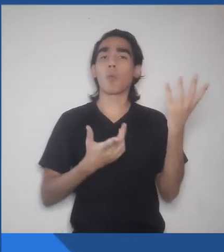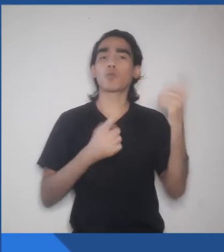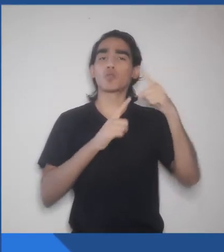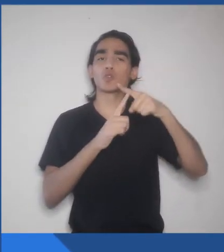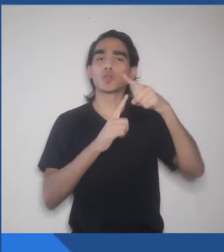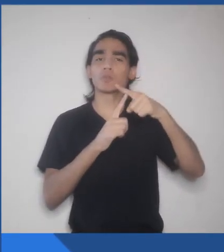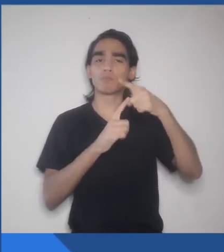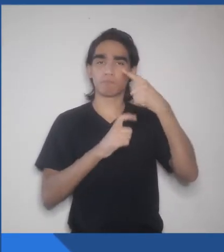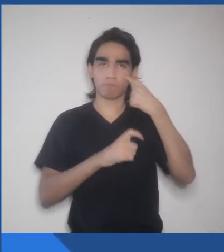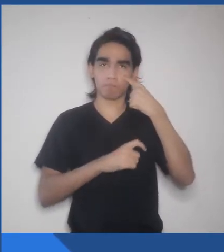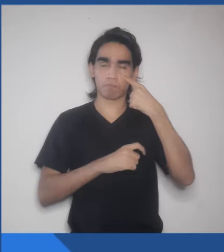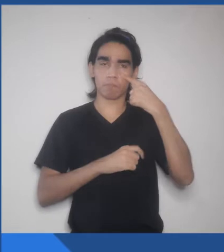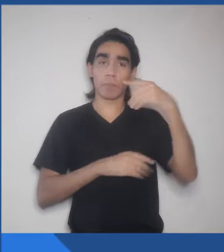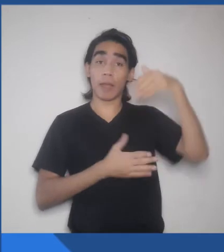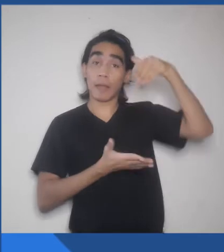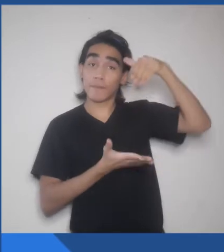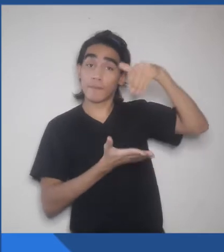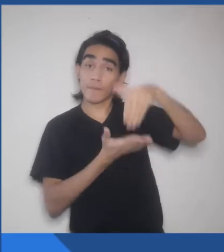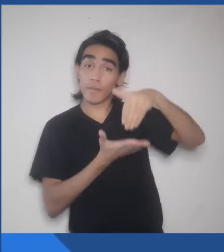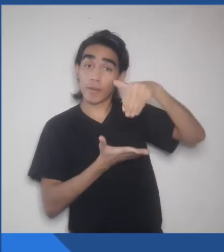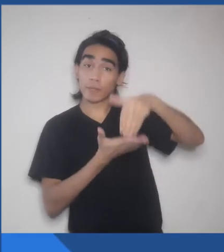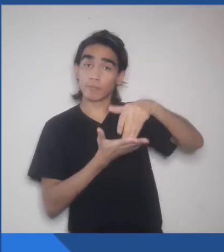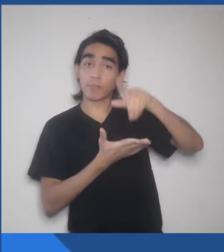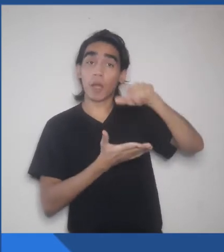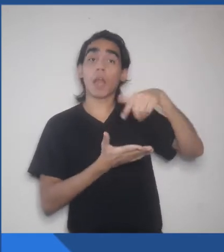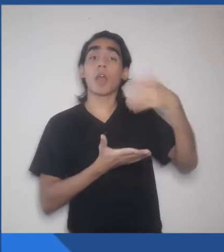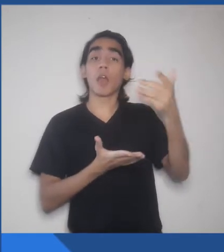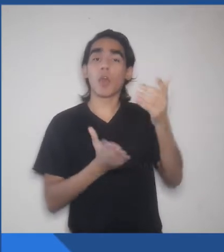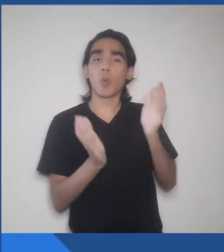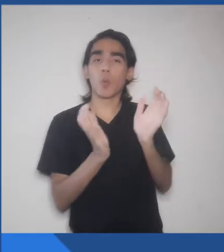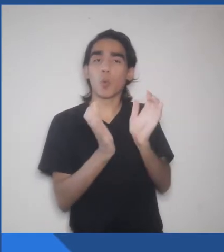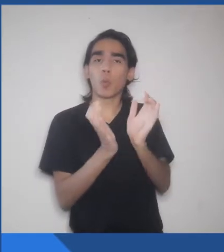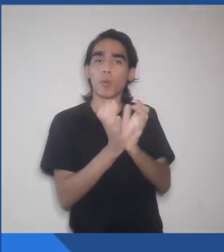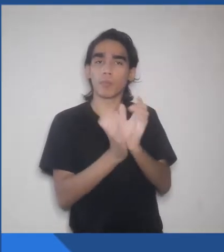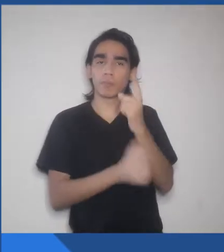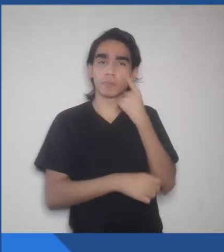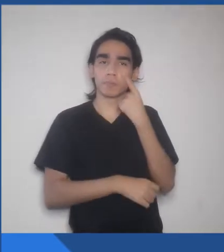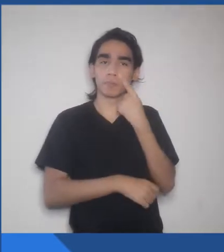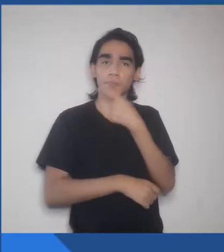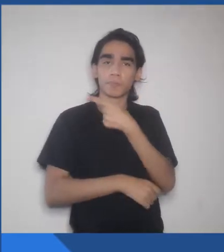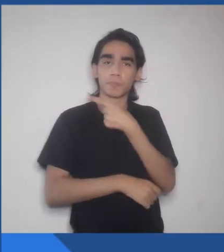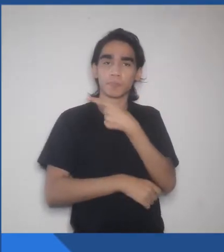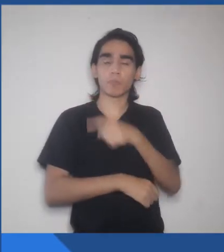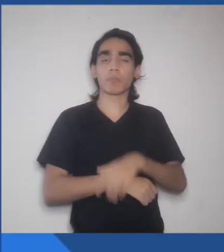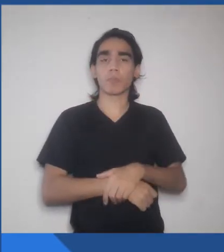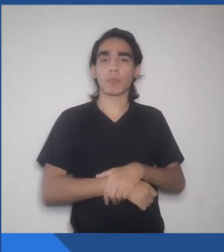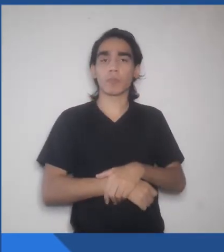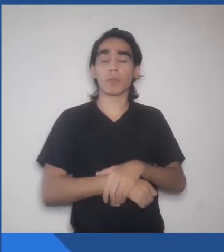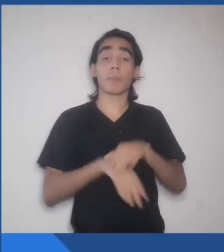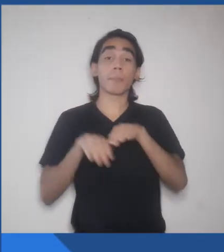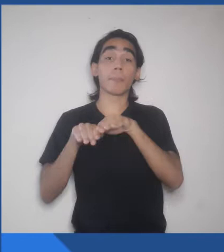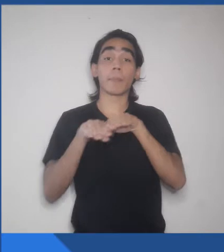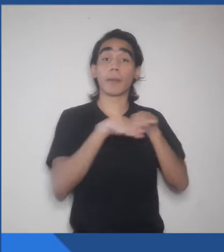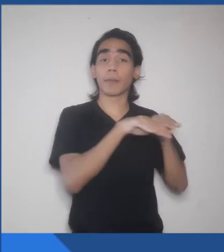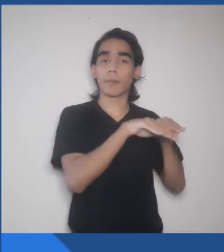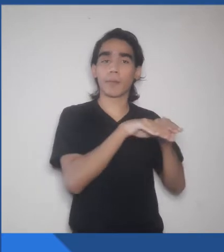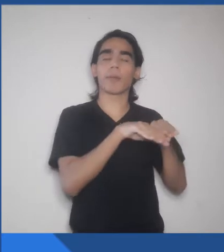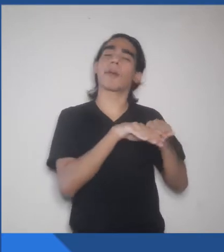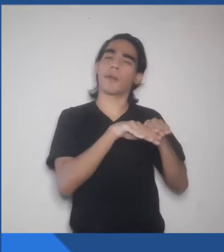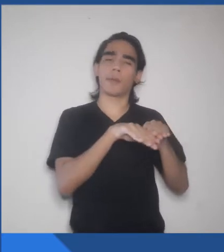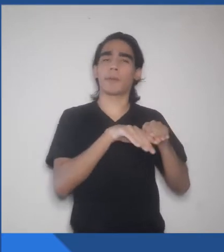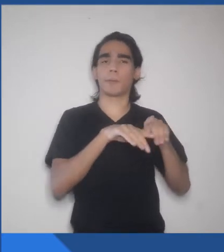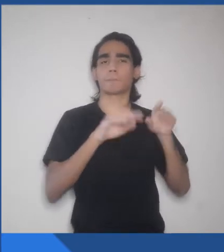virtual. Aqui embaixo, a gente tem a opção de grupos. Olha só, por padrão, a modalidade